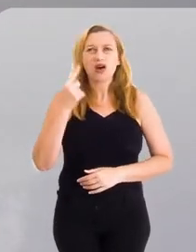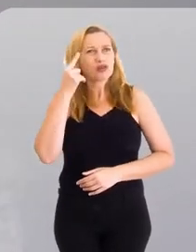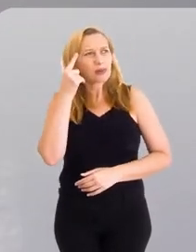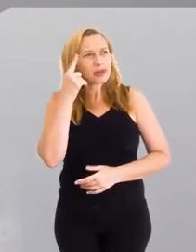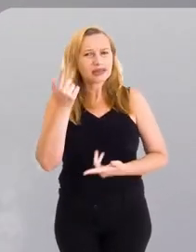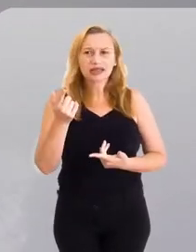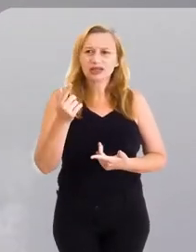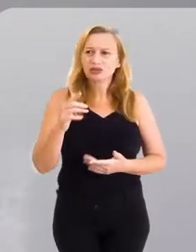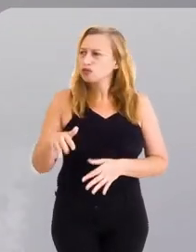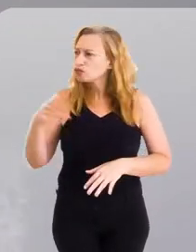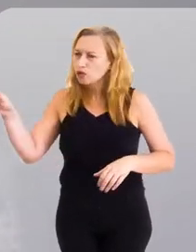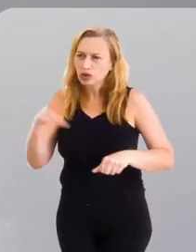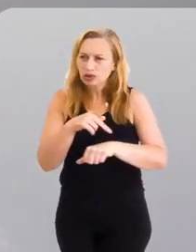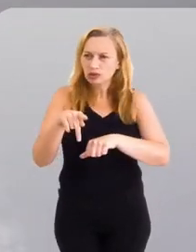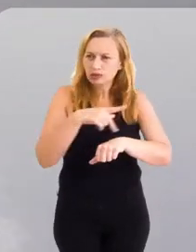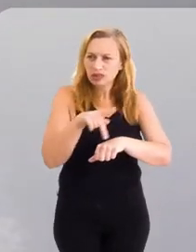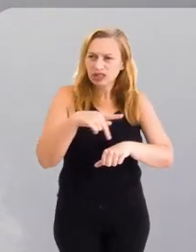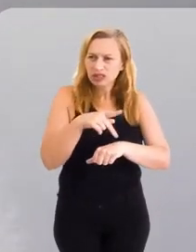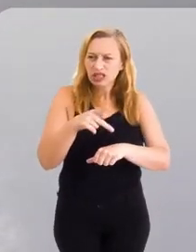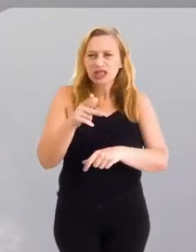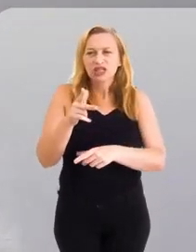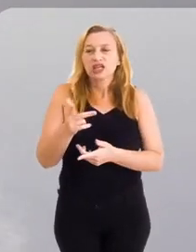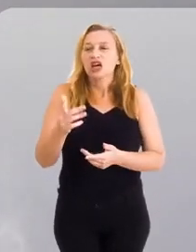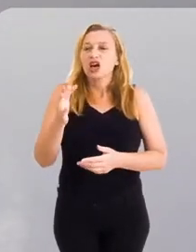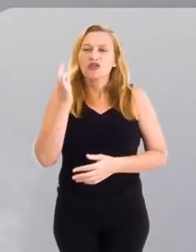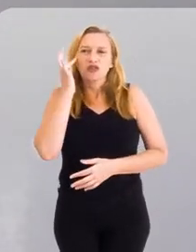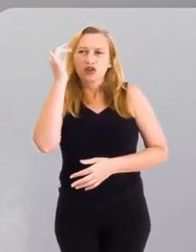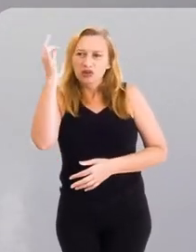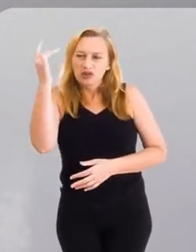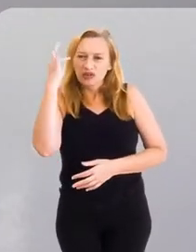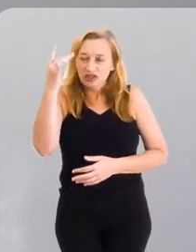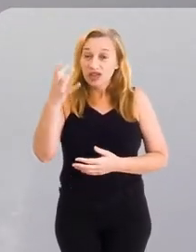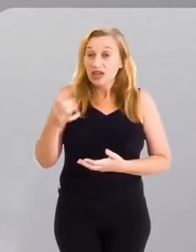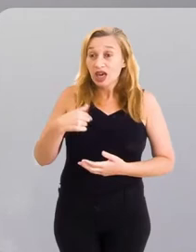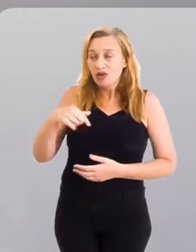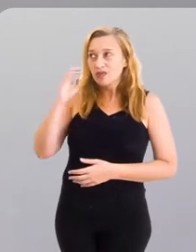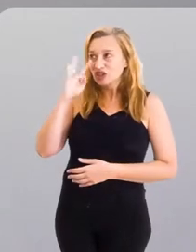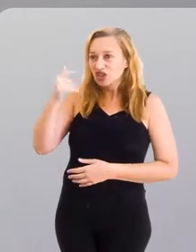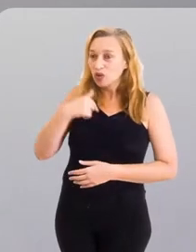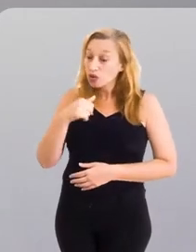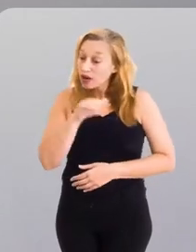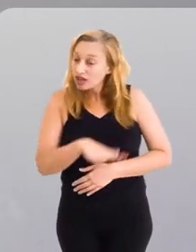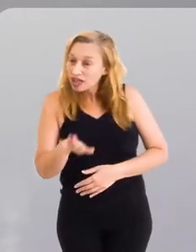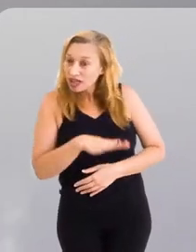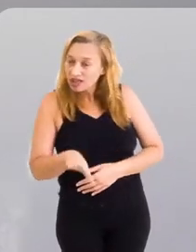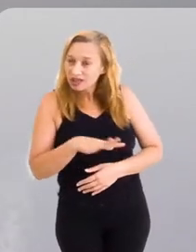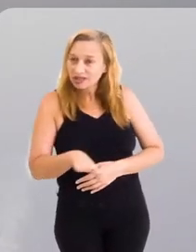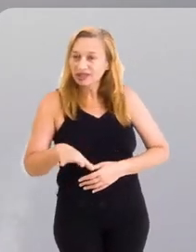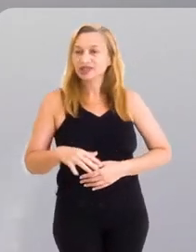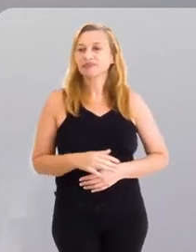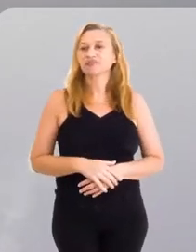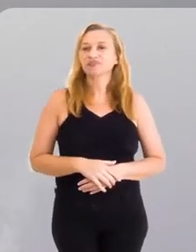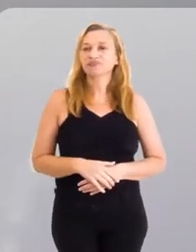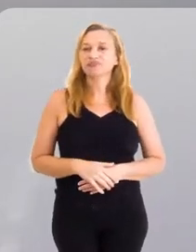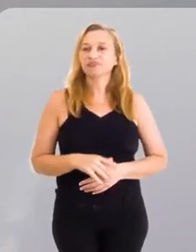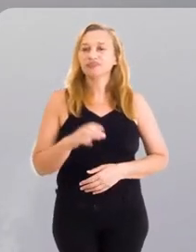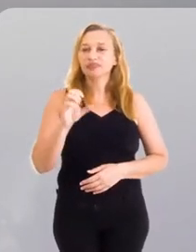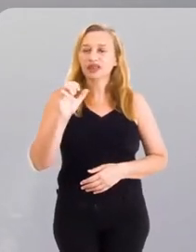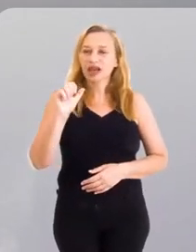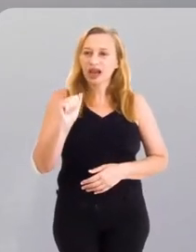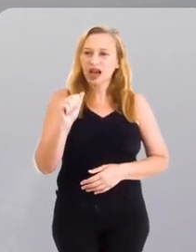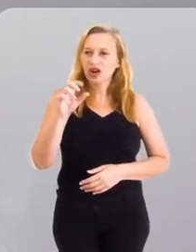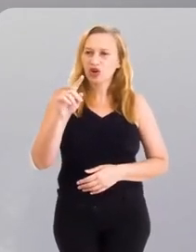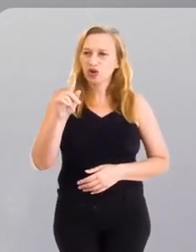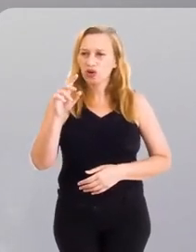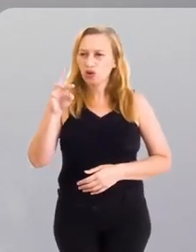anos de idade, achei uma instituição internacional que ensinava filosofia exatamente do jeito que eu imaginava quando eu era garota, que é a Organização Internacional